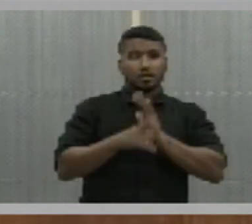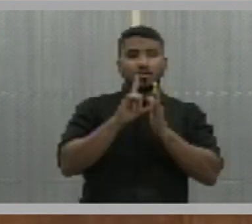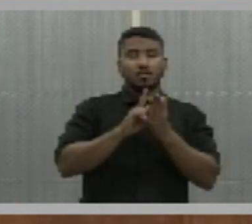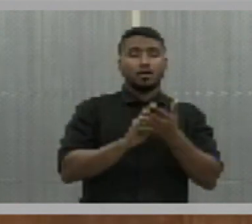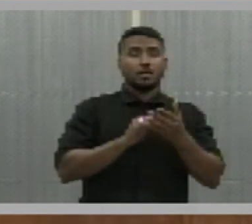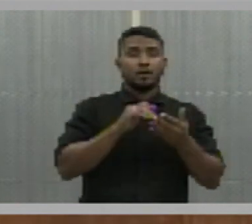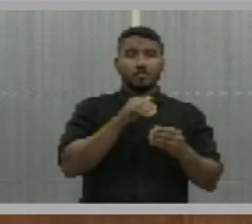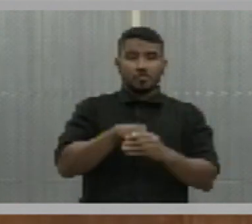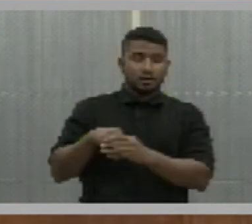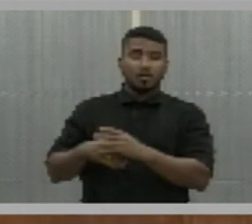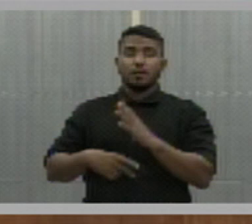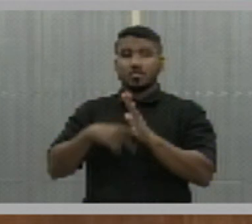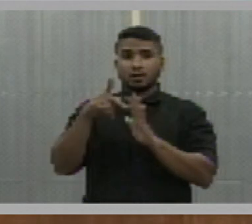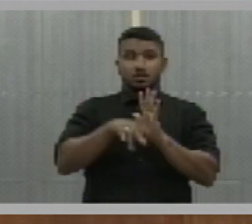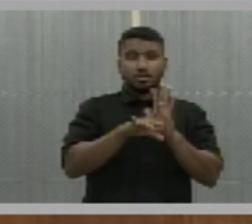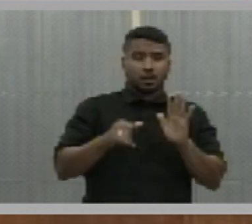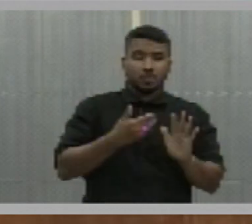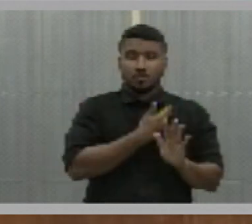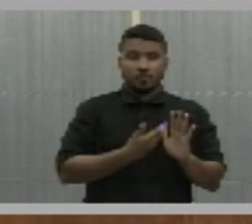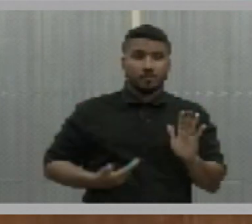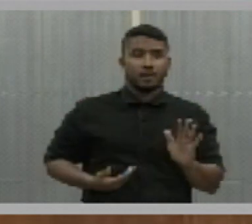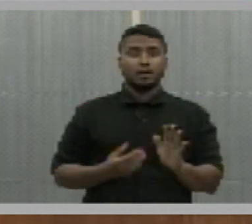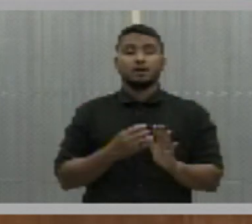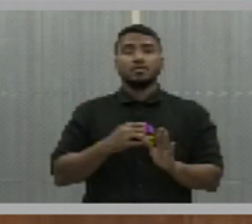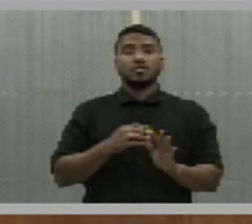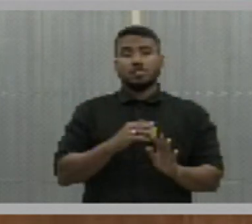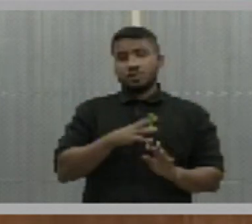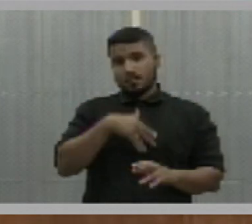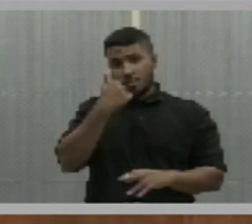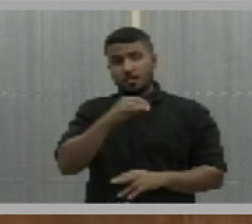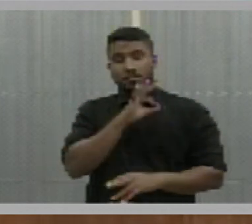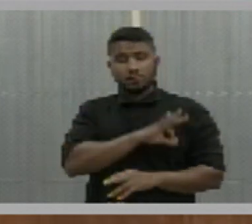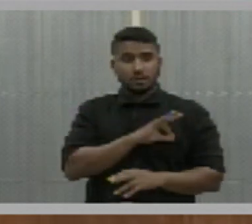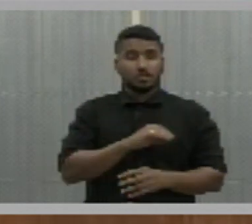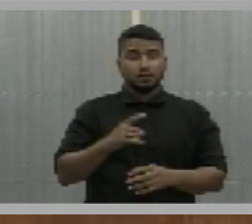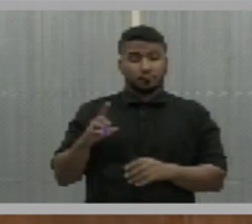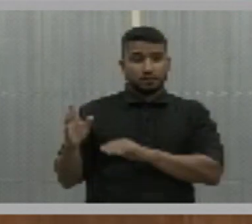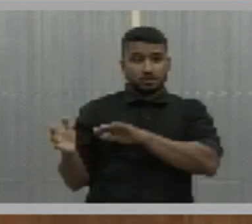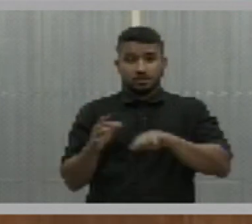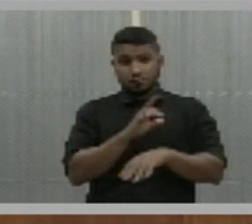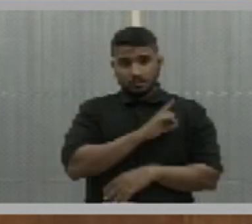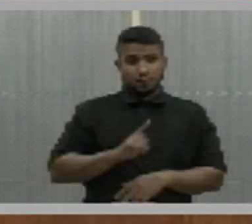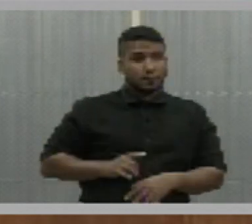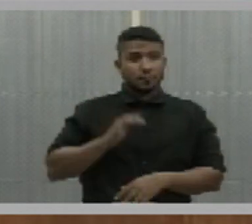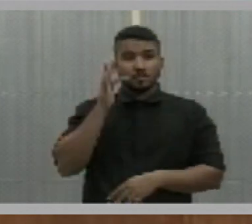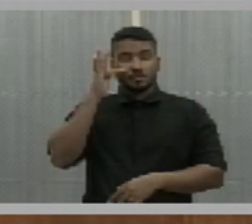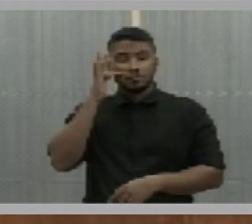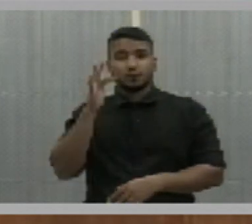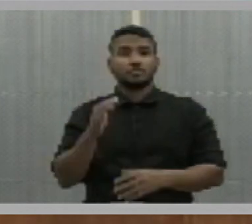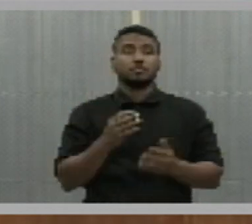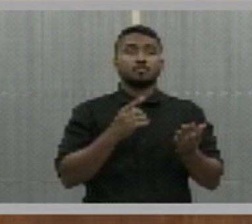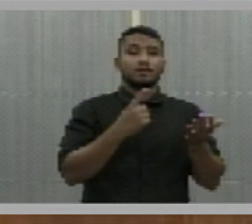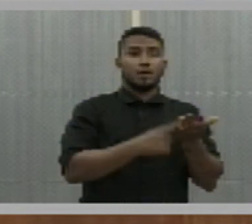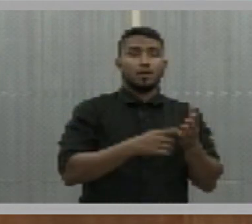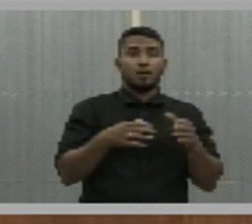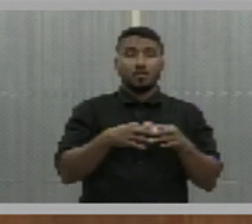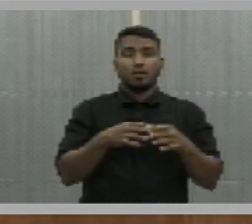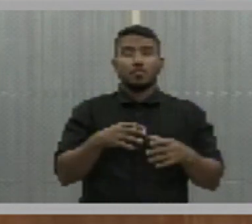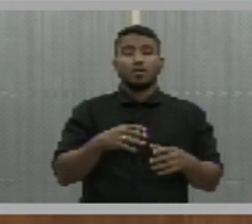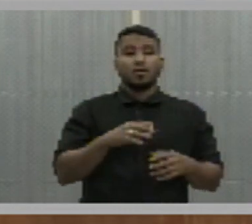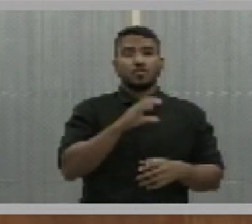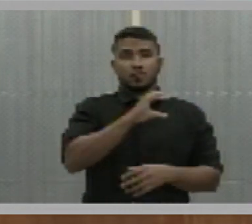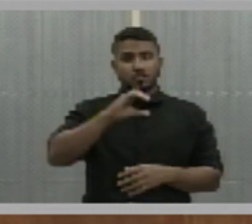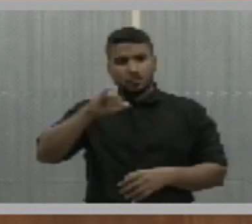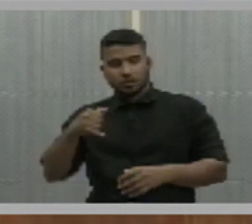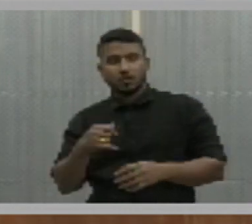projeto de lei do Poder Executivo que propõe o reajuste do magistério. O senhor deputado Fábio Novo convocou os membros da Comissão de Constituição e Justiça,